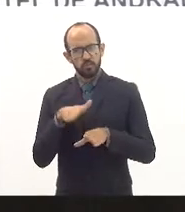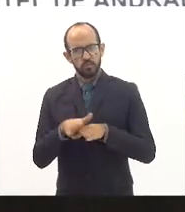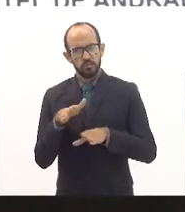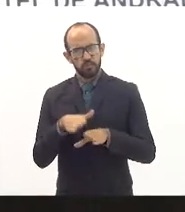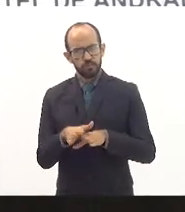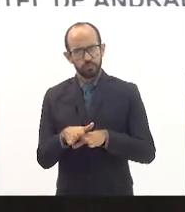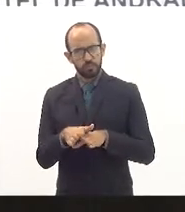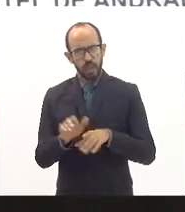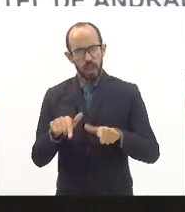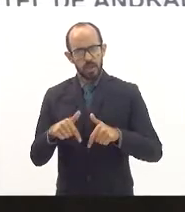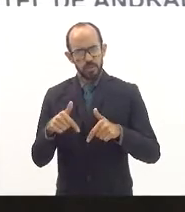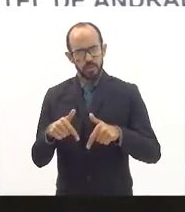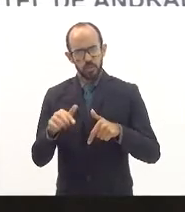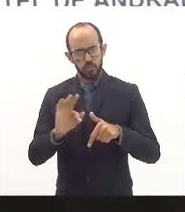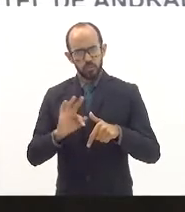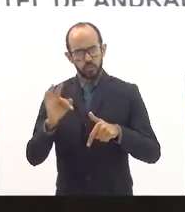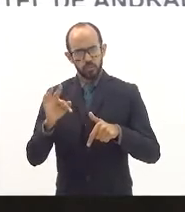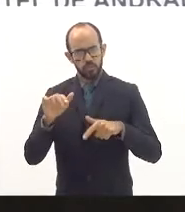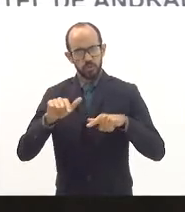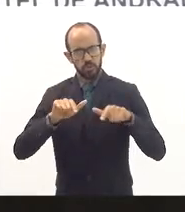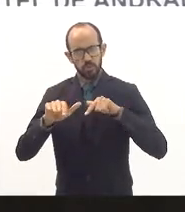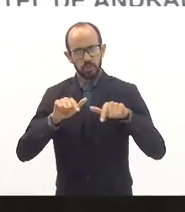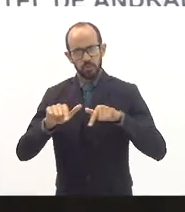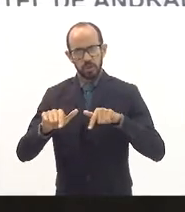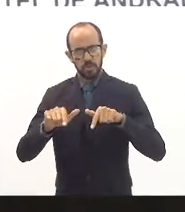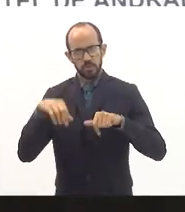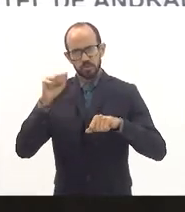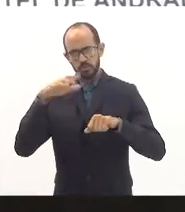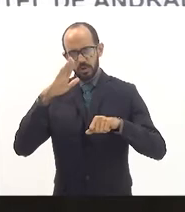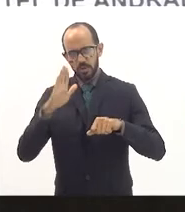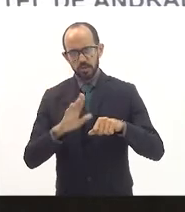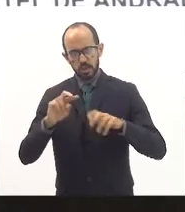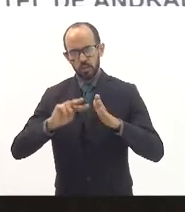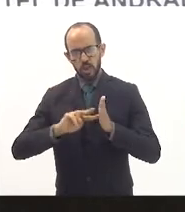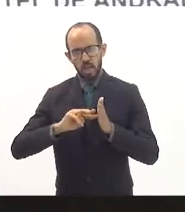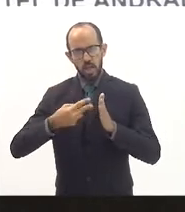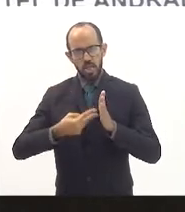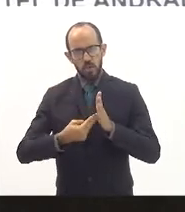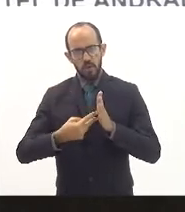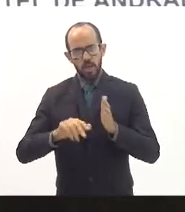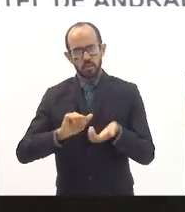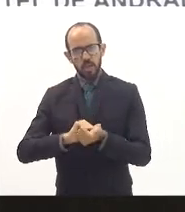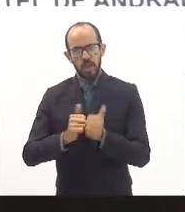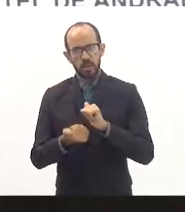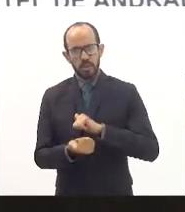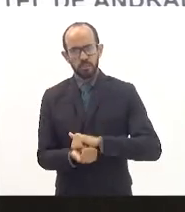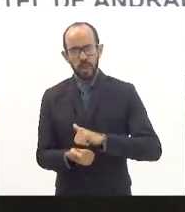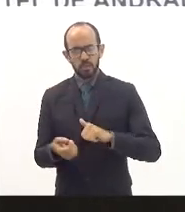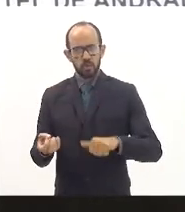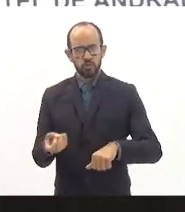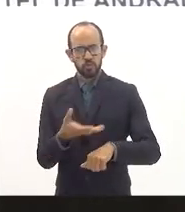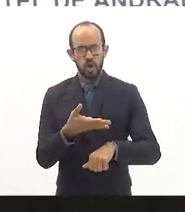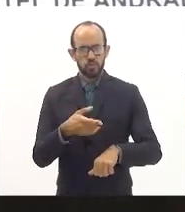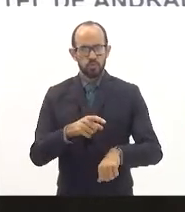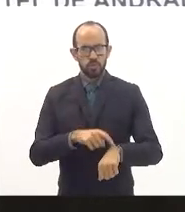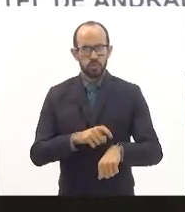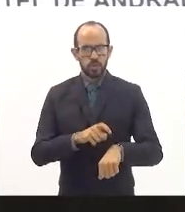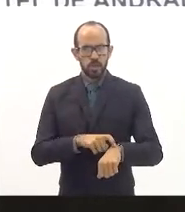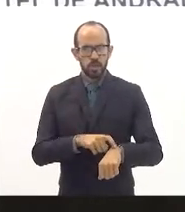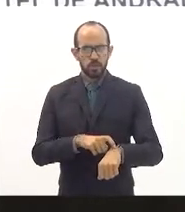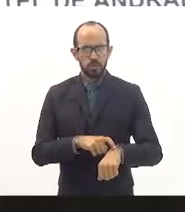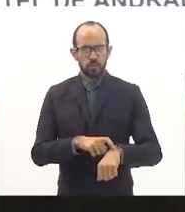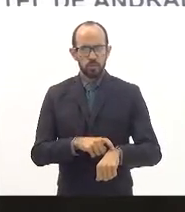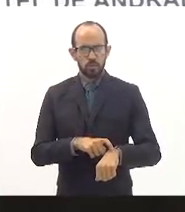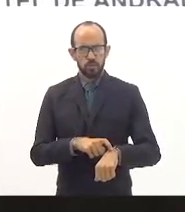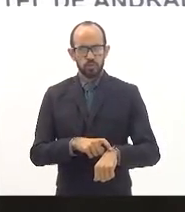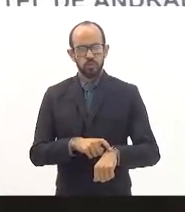ação futura do trabalhismo brasileiro renovado, adaptado aos novos tempos, na expressão